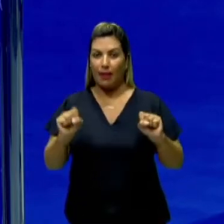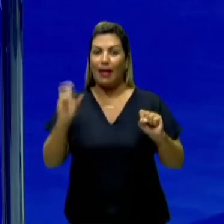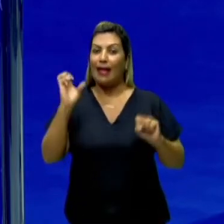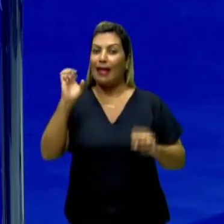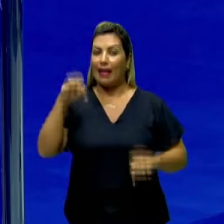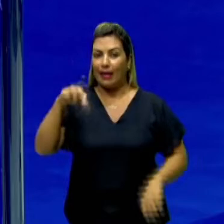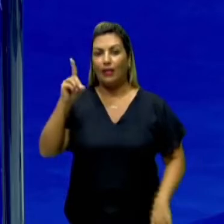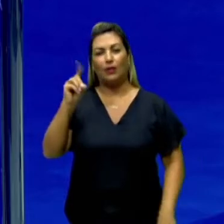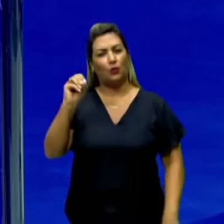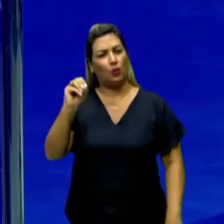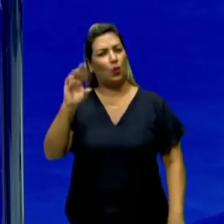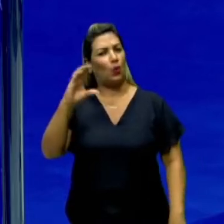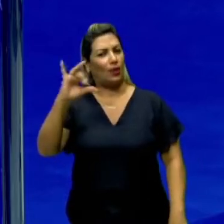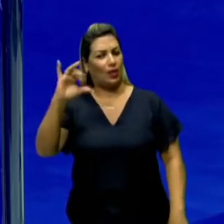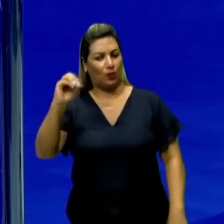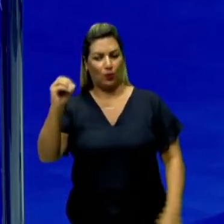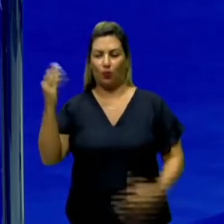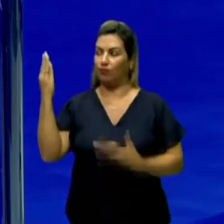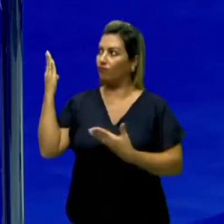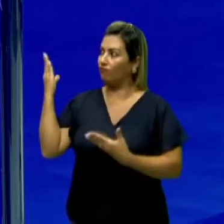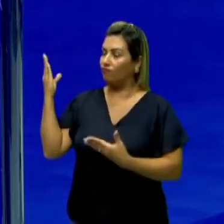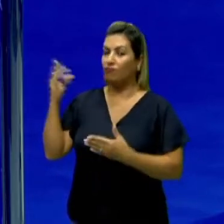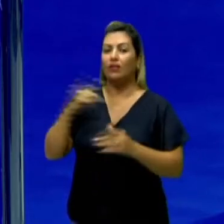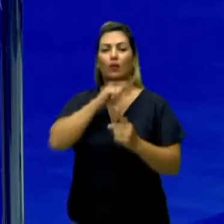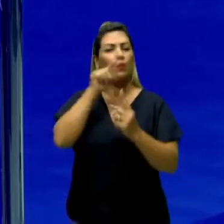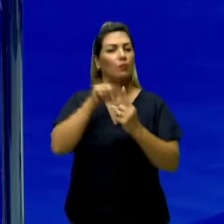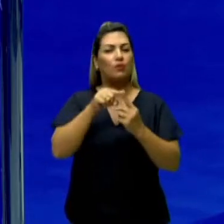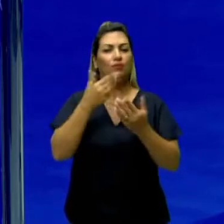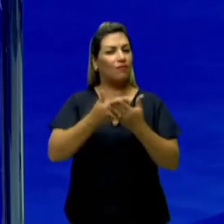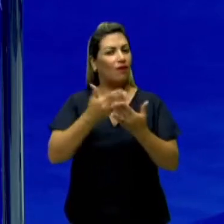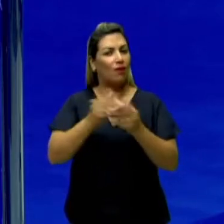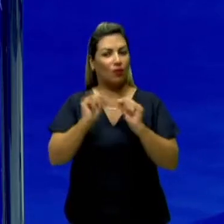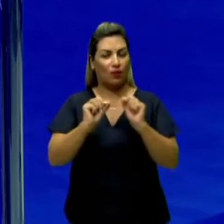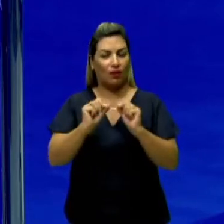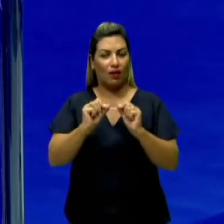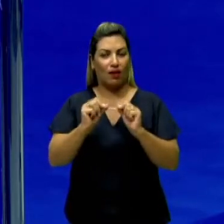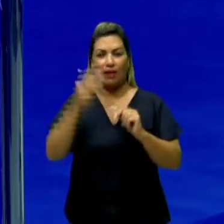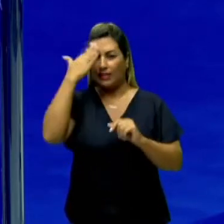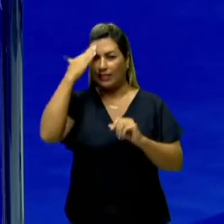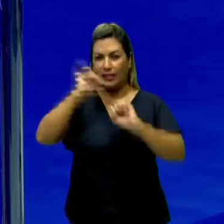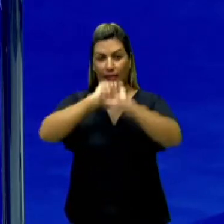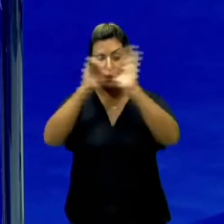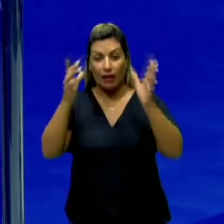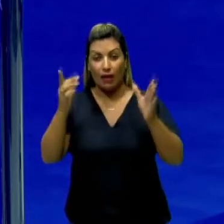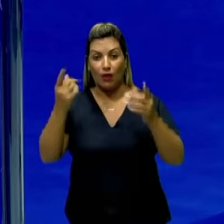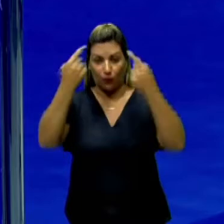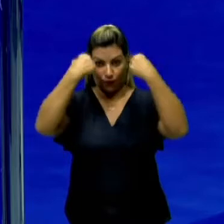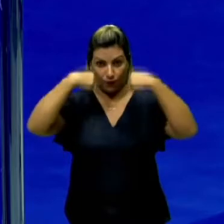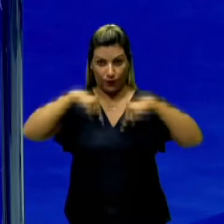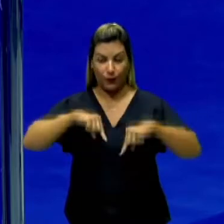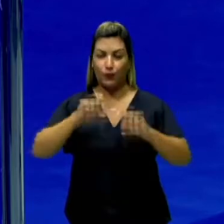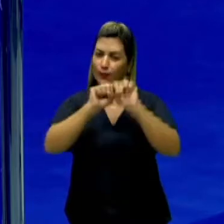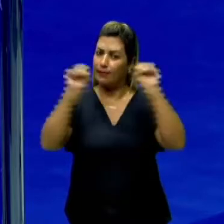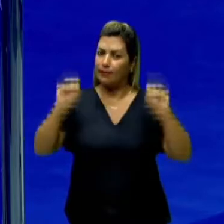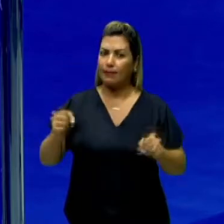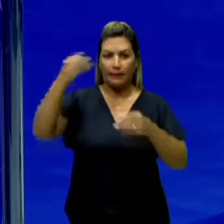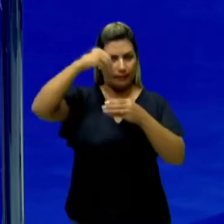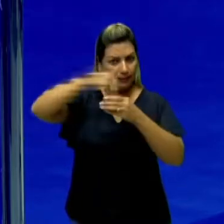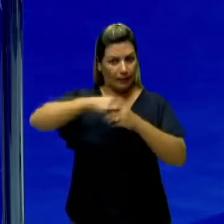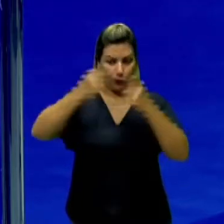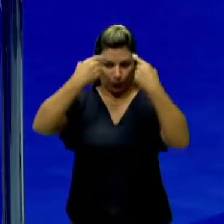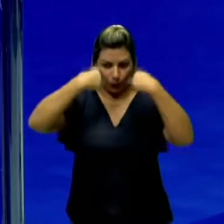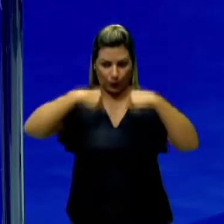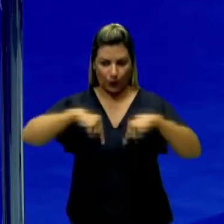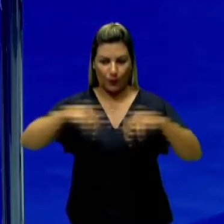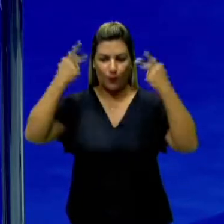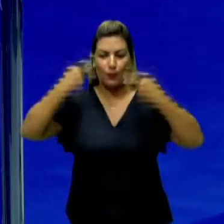endócrino. E as nossas expectativas estão em compreender a fisiologia dos sistemas que compõem o